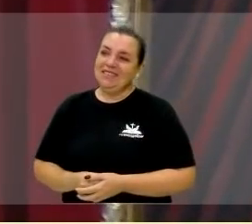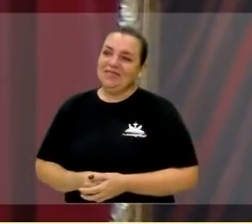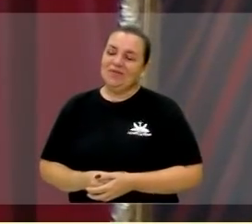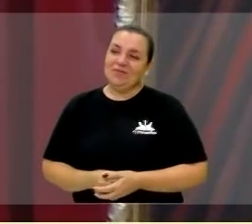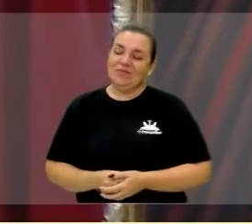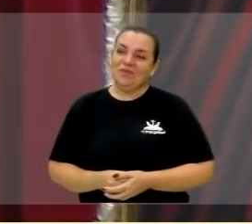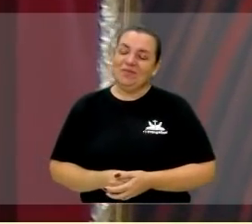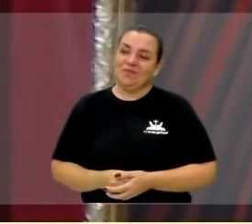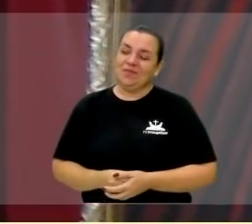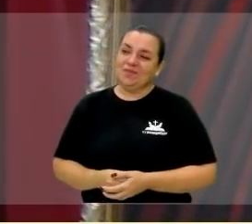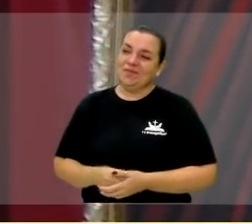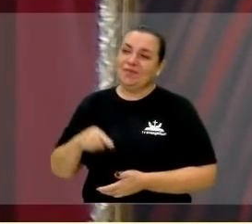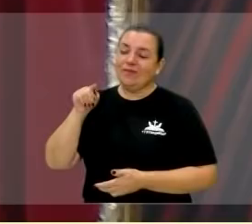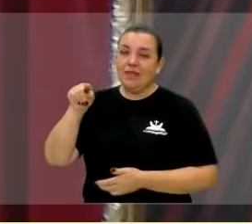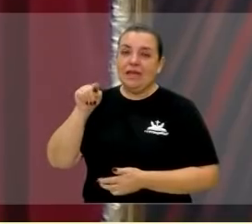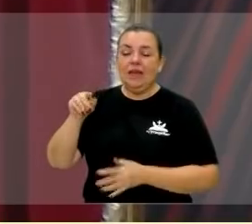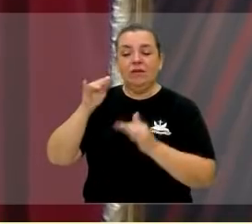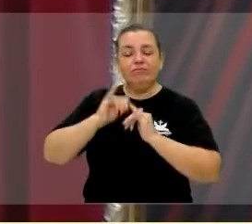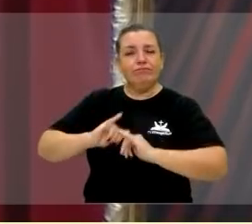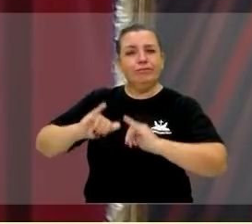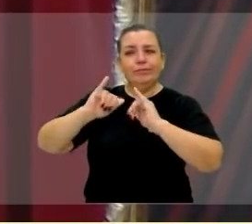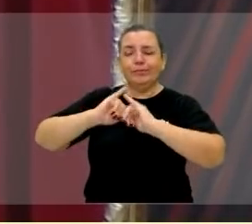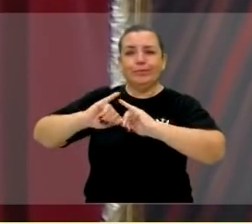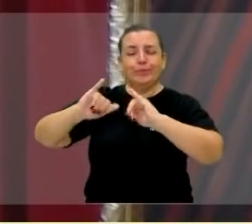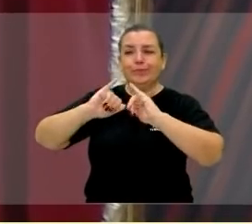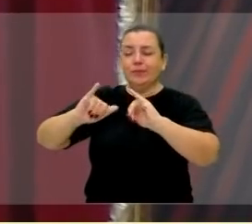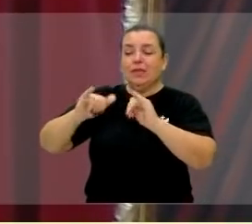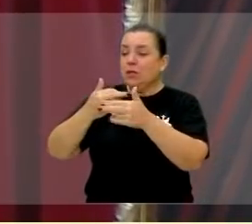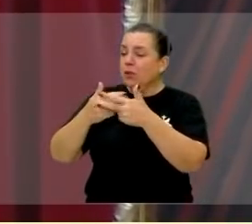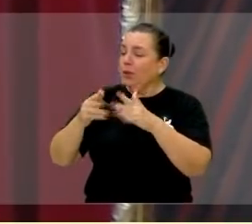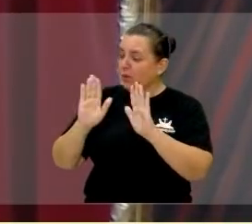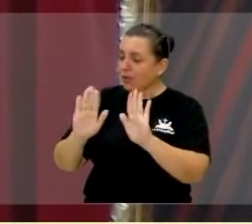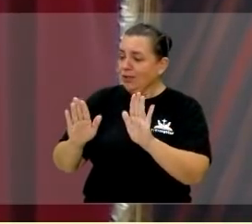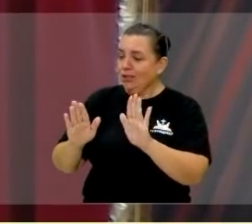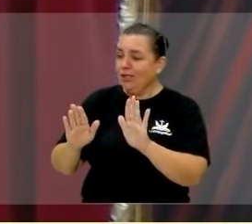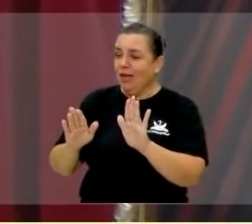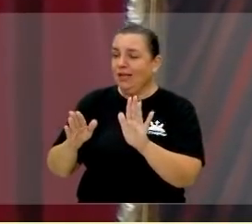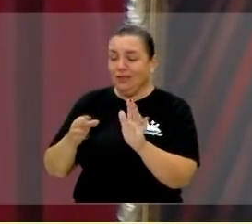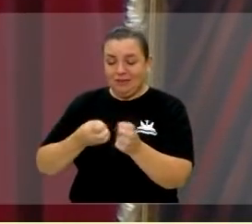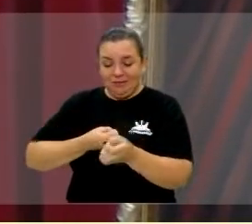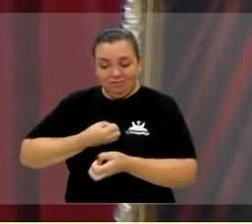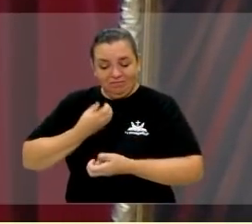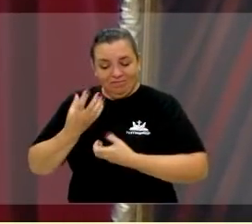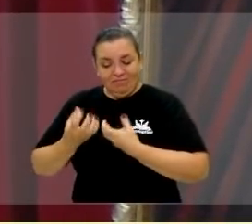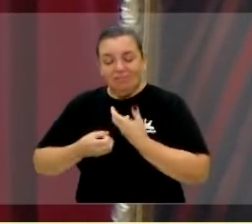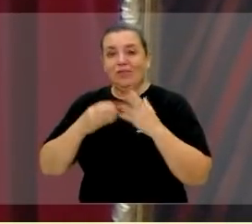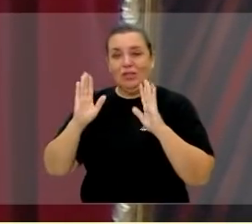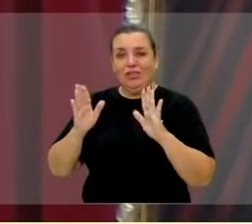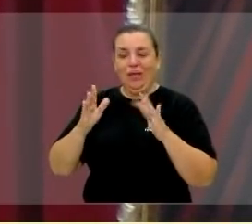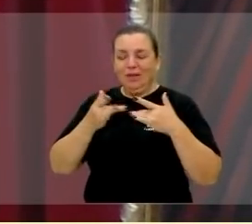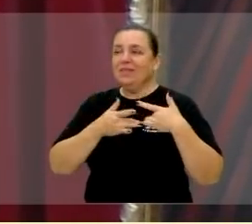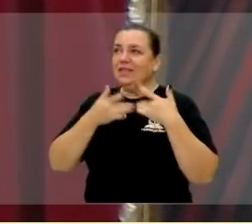que ela fosse a propagadora de algo que já era latente, mas esquecido, a misericórdia.